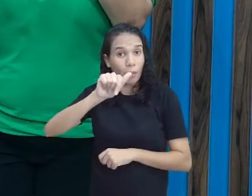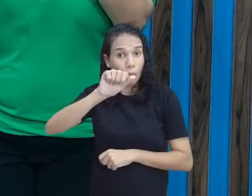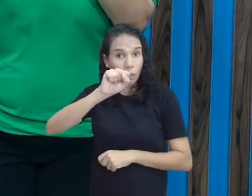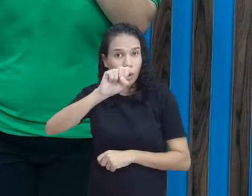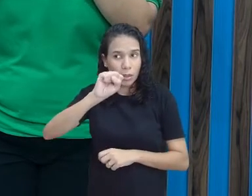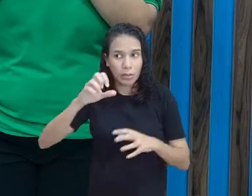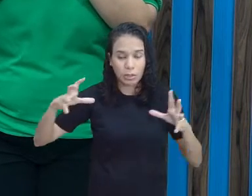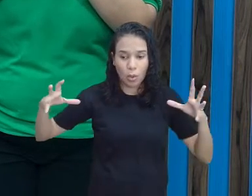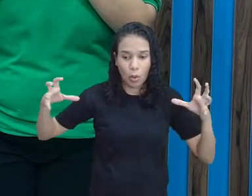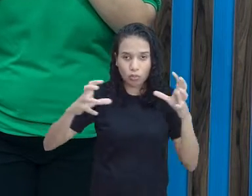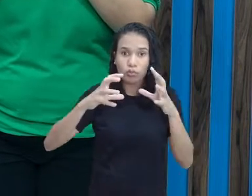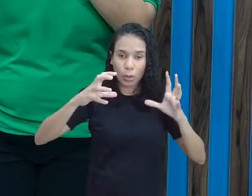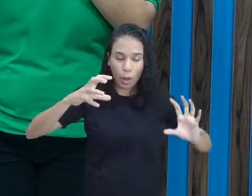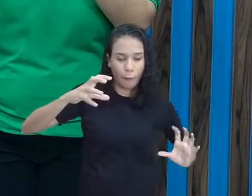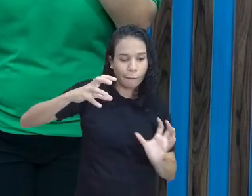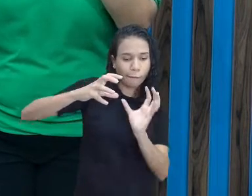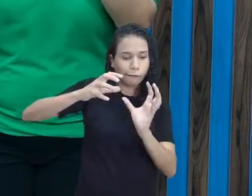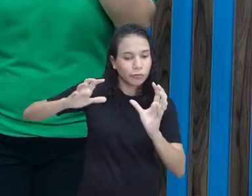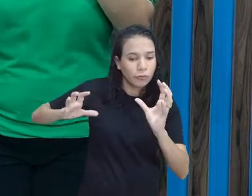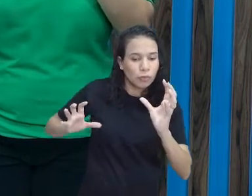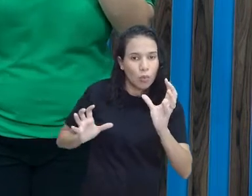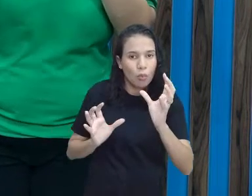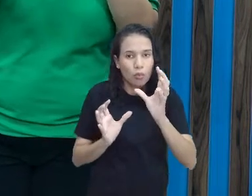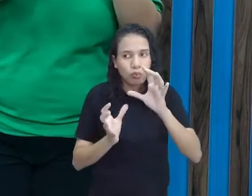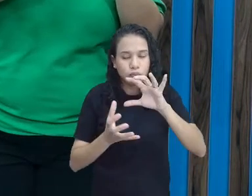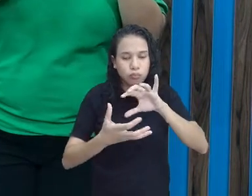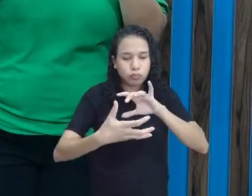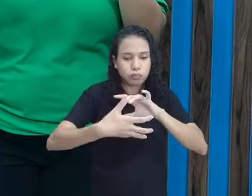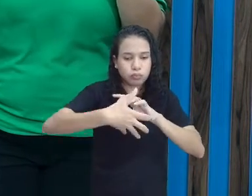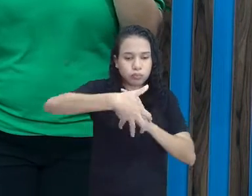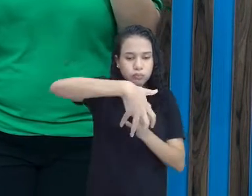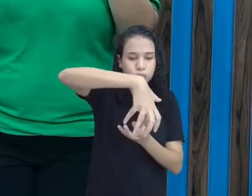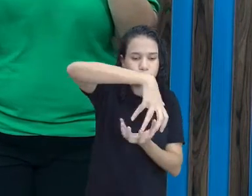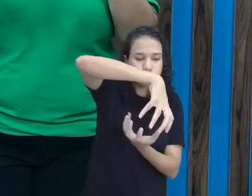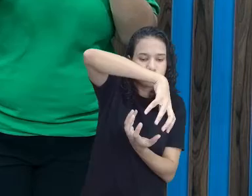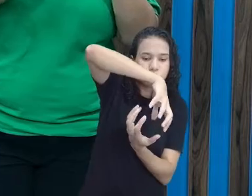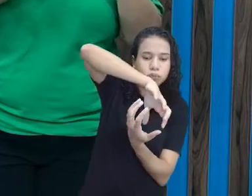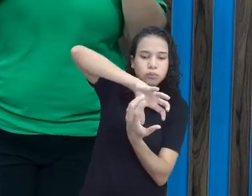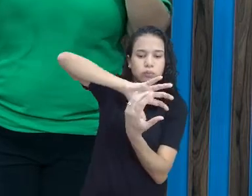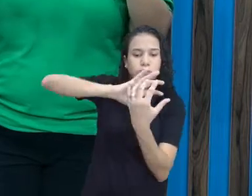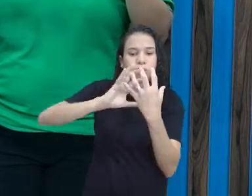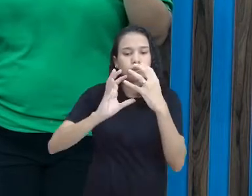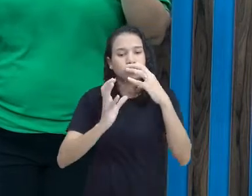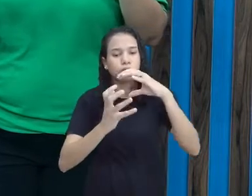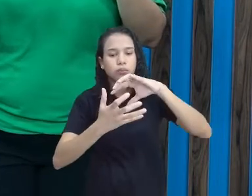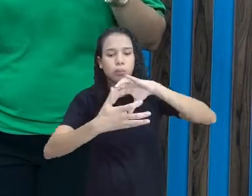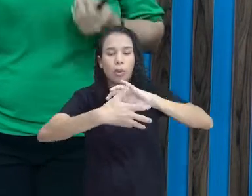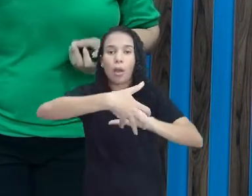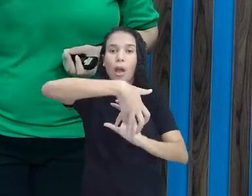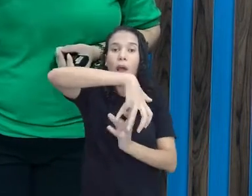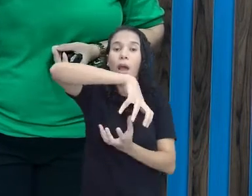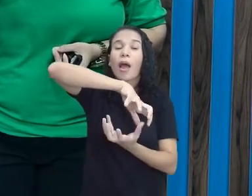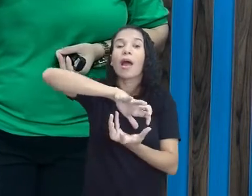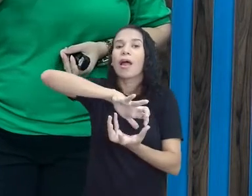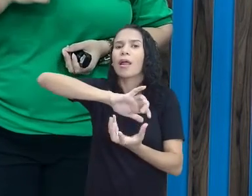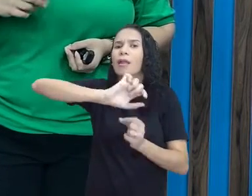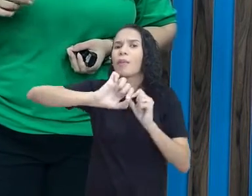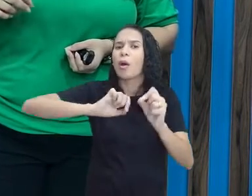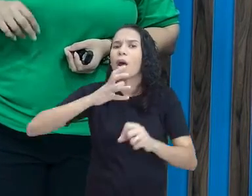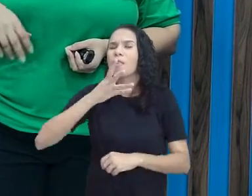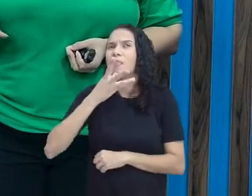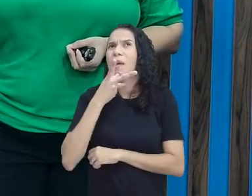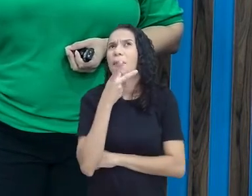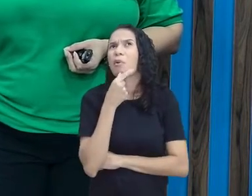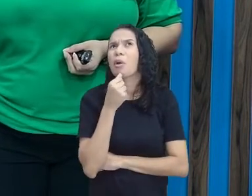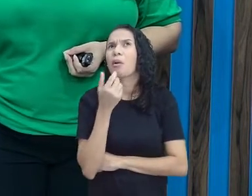aglomeram por atração gravitacional, começam a girar ali, tá? E isso, gente, demora